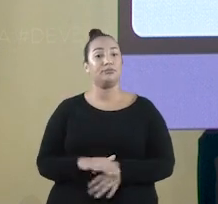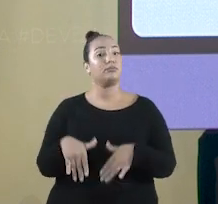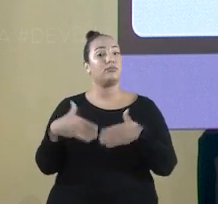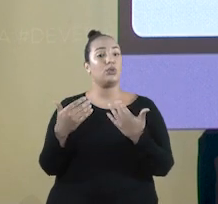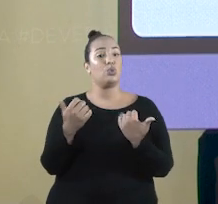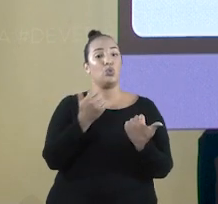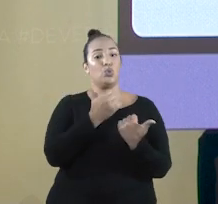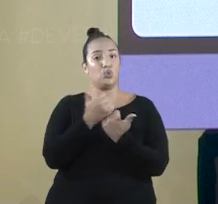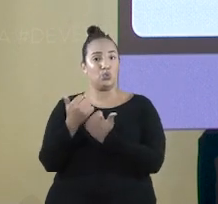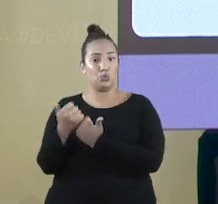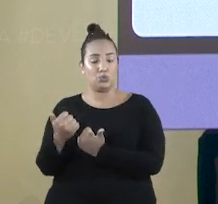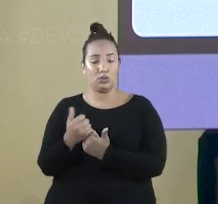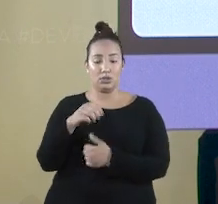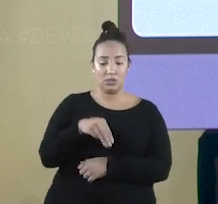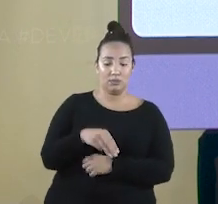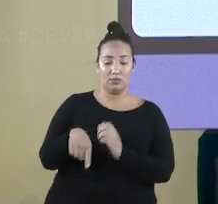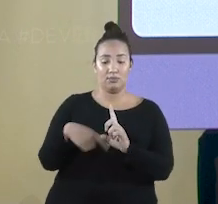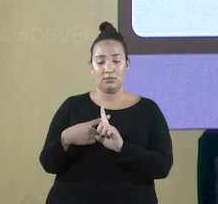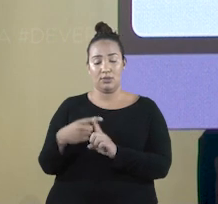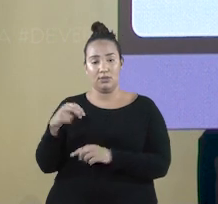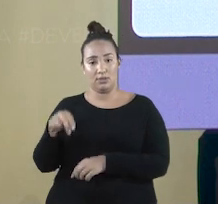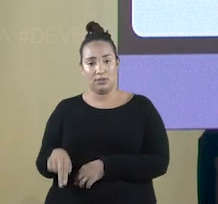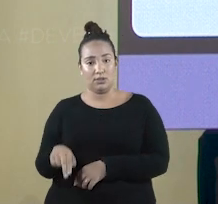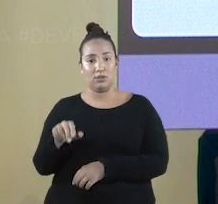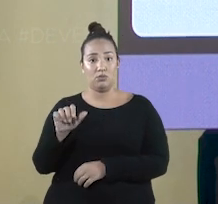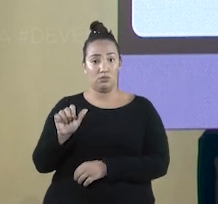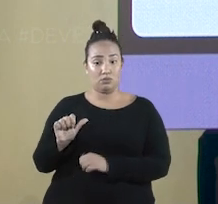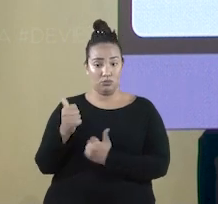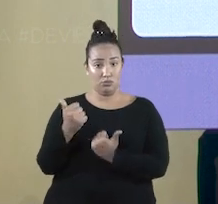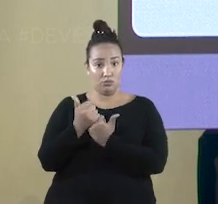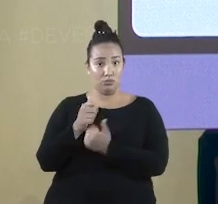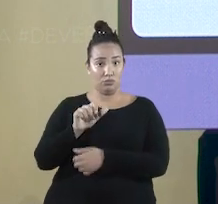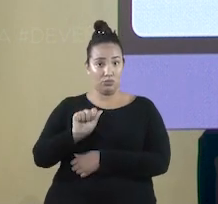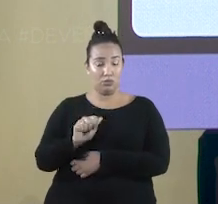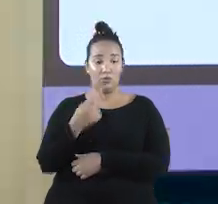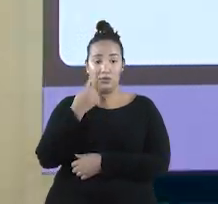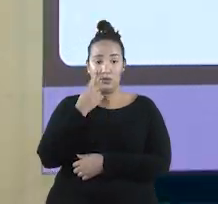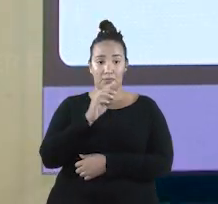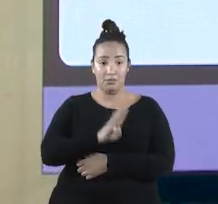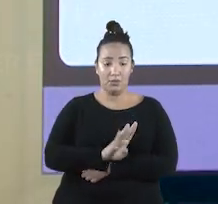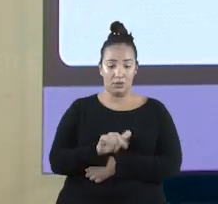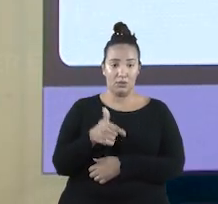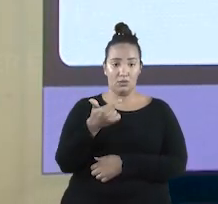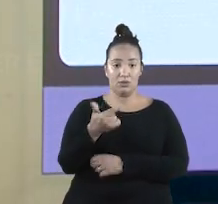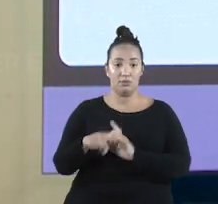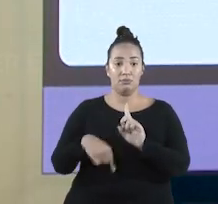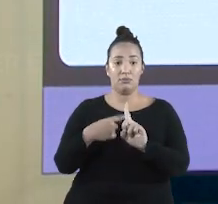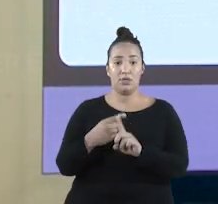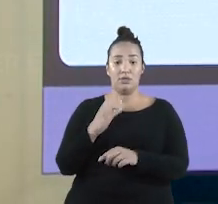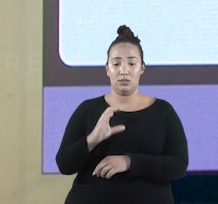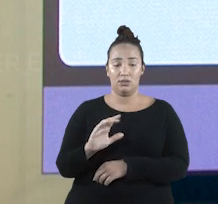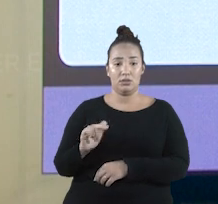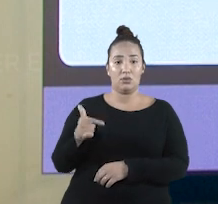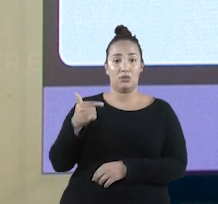Então, substituindo M mais N por A, obteremos B ao quadrado mais C